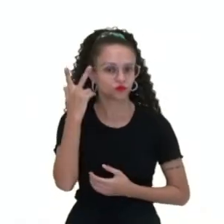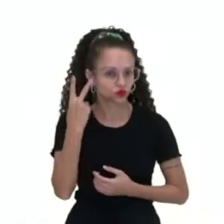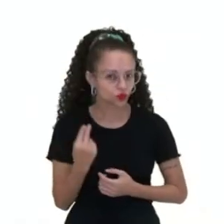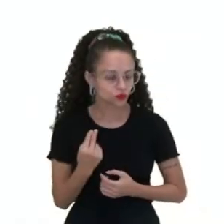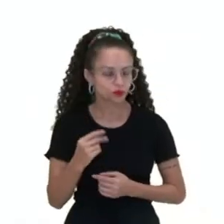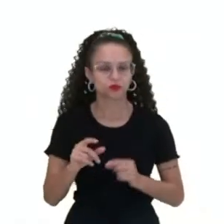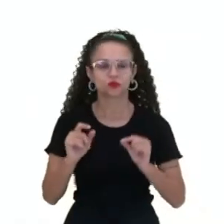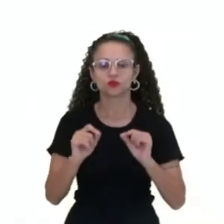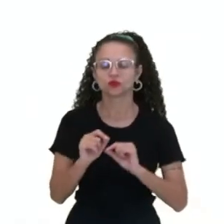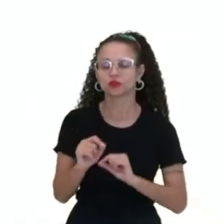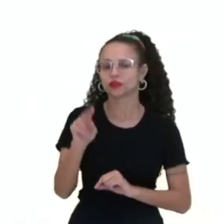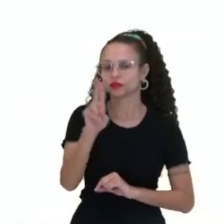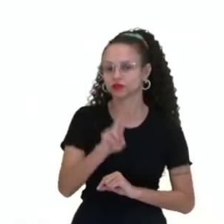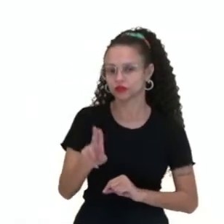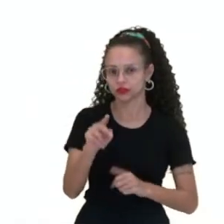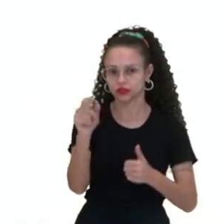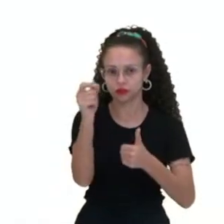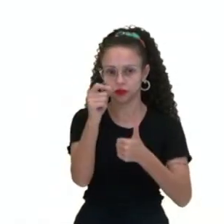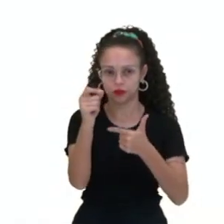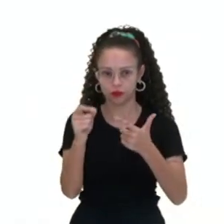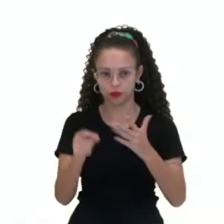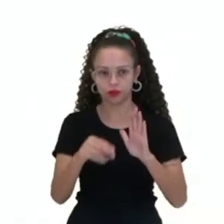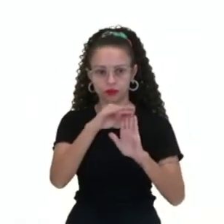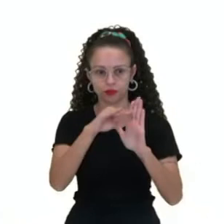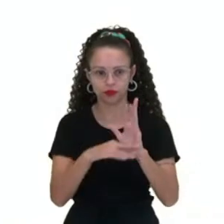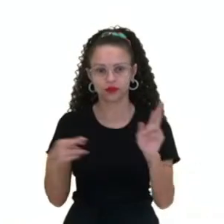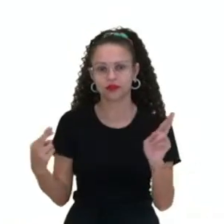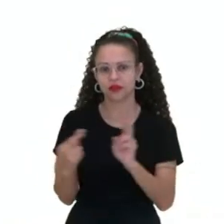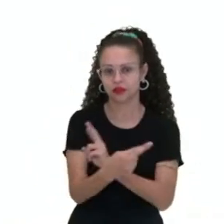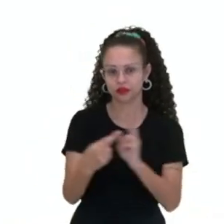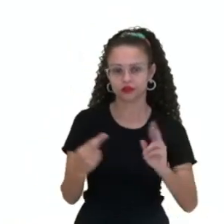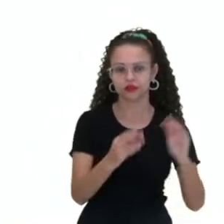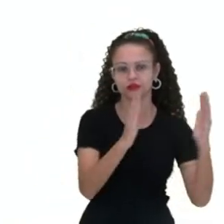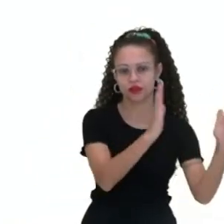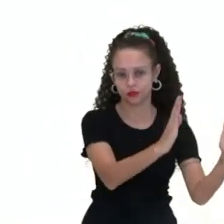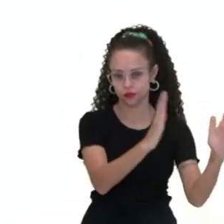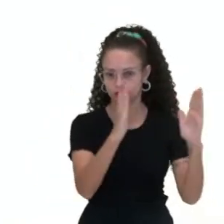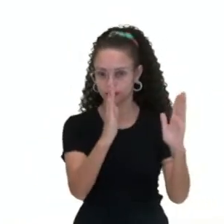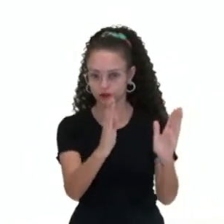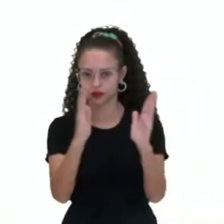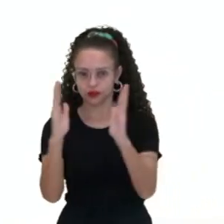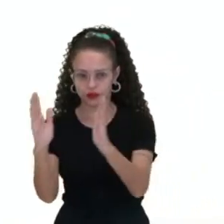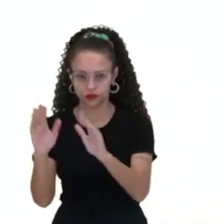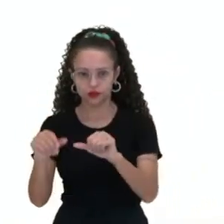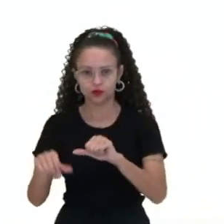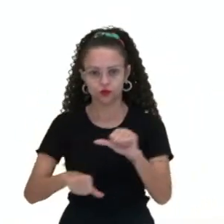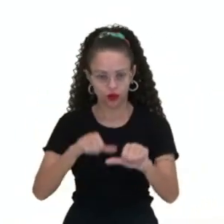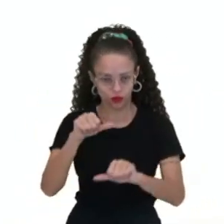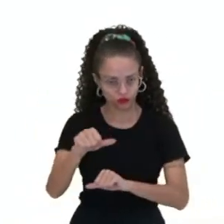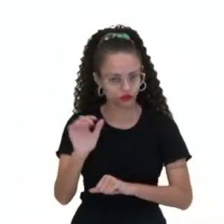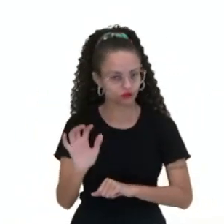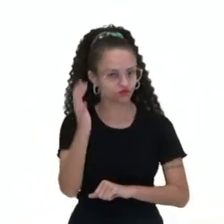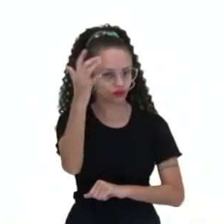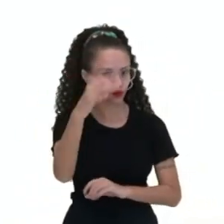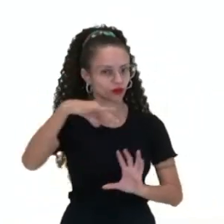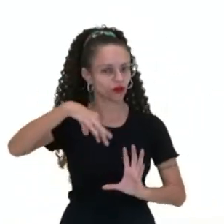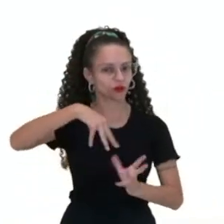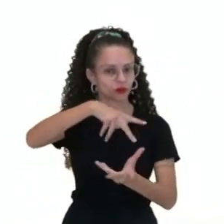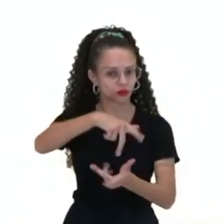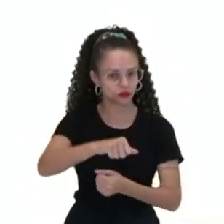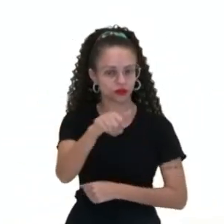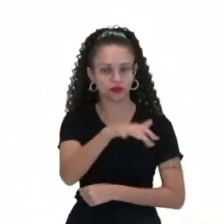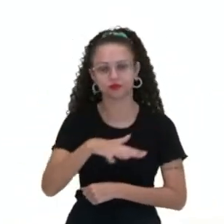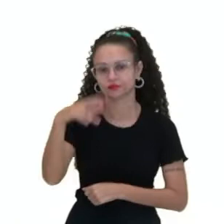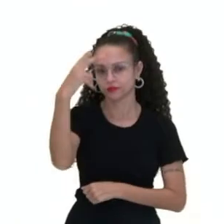Geralmente, esses critérios estão relacionados aos aspectos de cada época, como as mudanças significativas da humanidade no âmbito